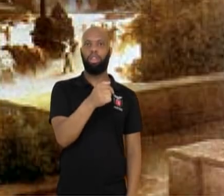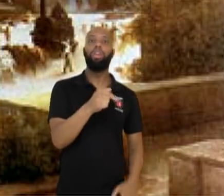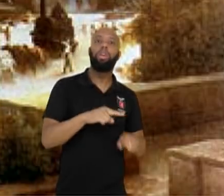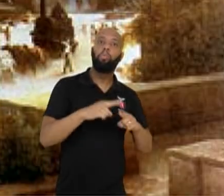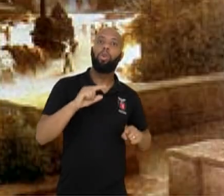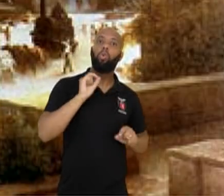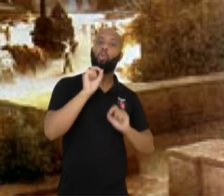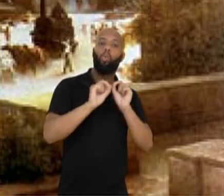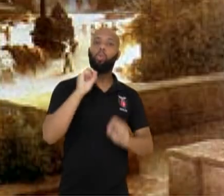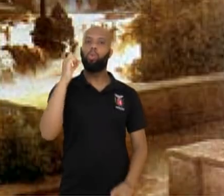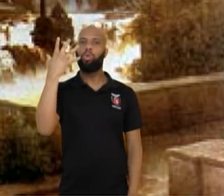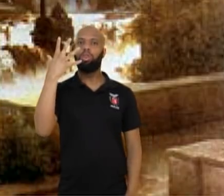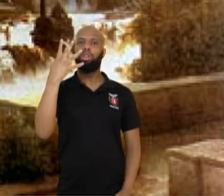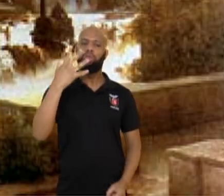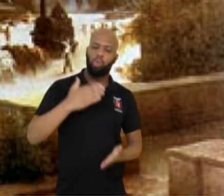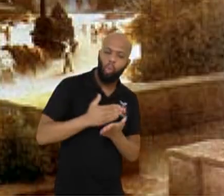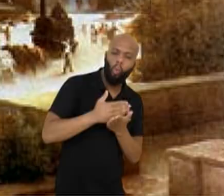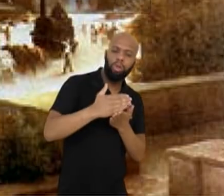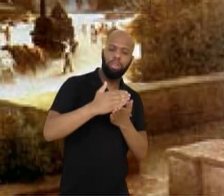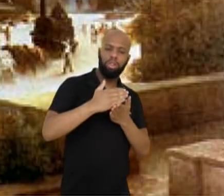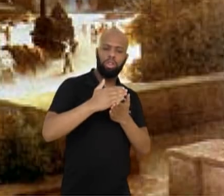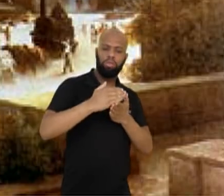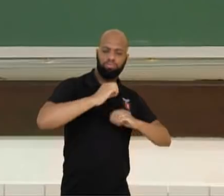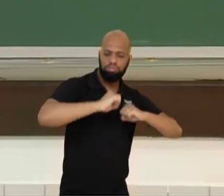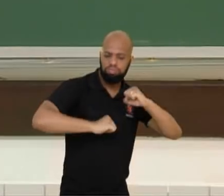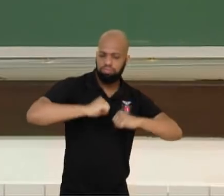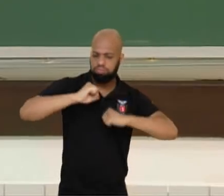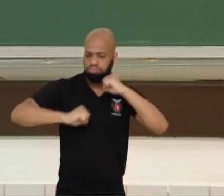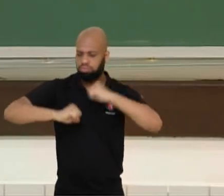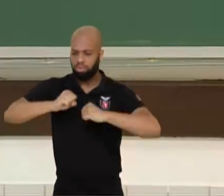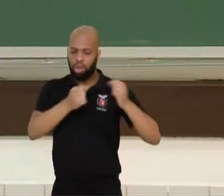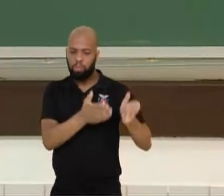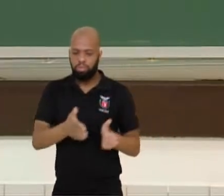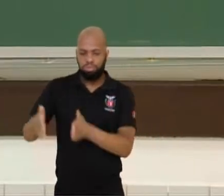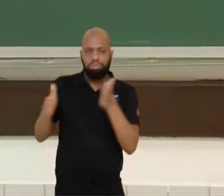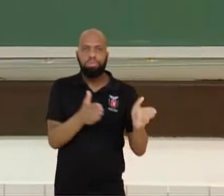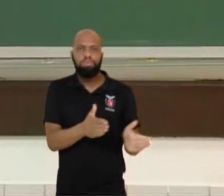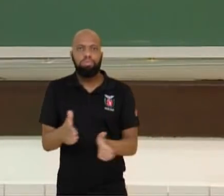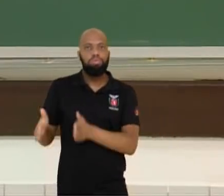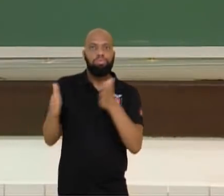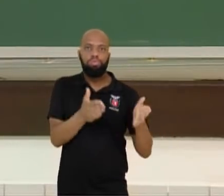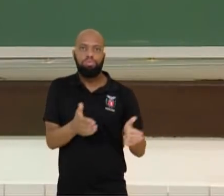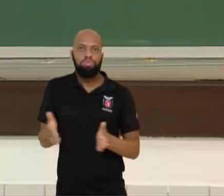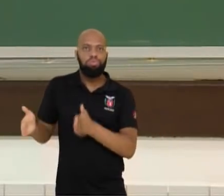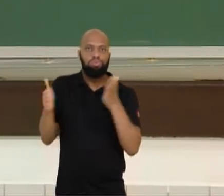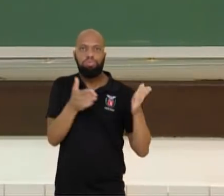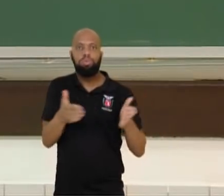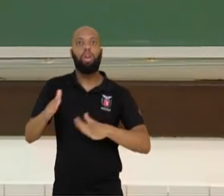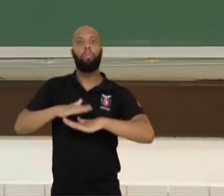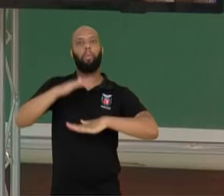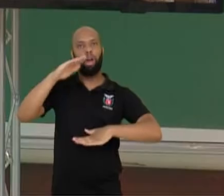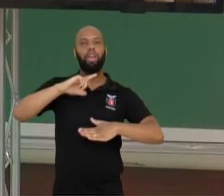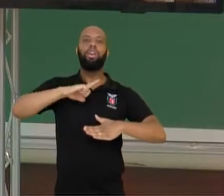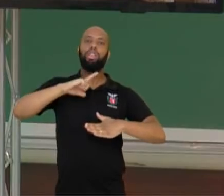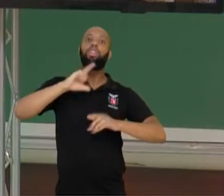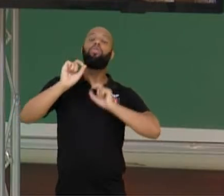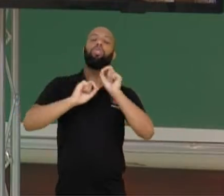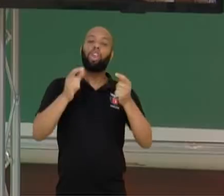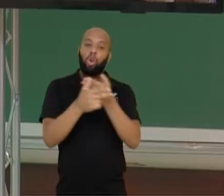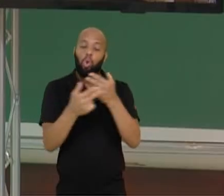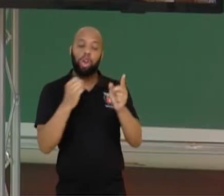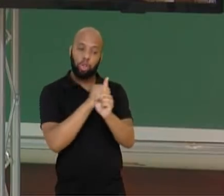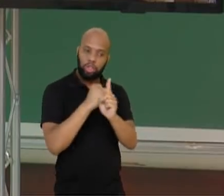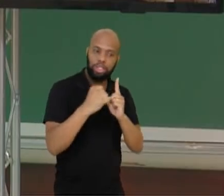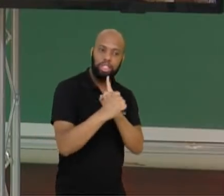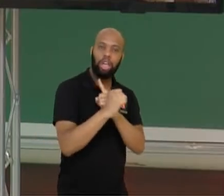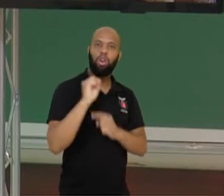começou, então, as máquinas a aumentar a produção. E isso teve um monte de consequências social, ambiental,